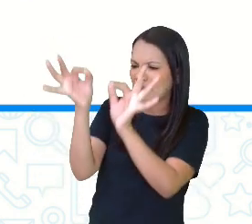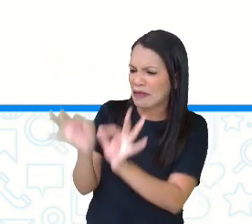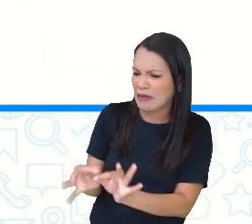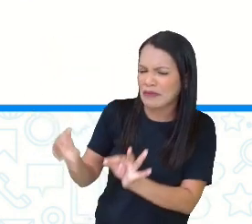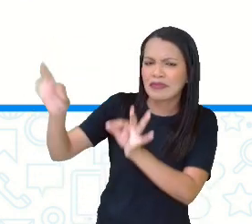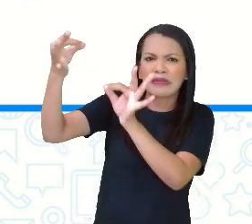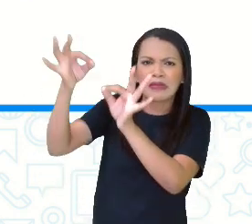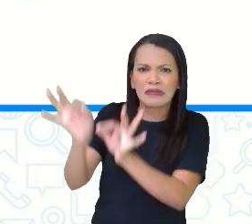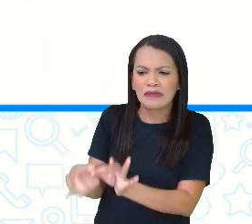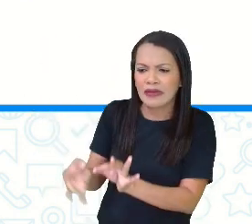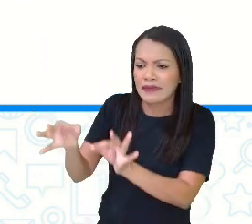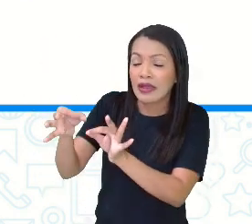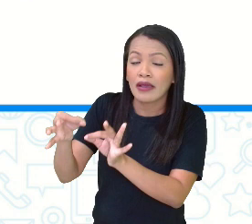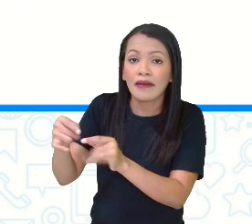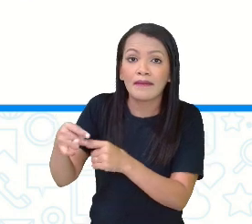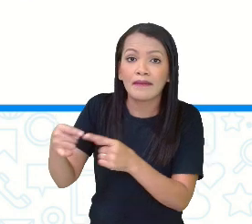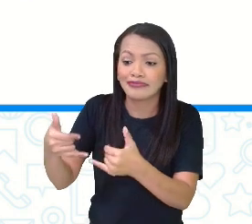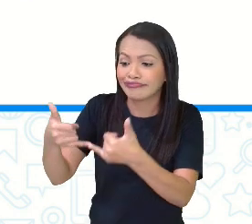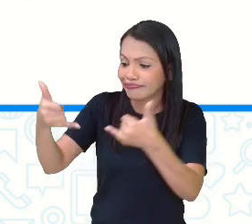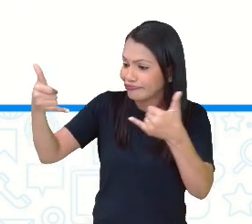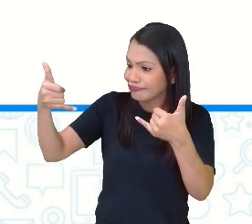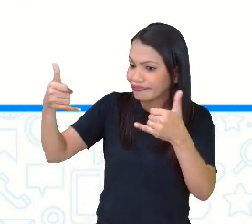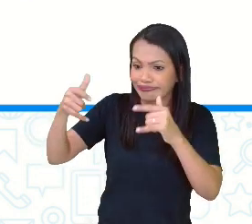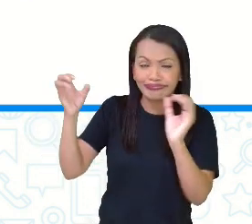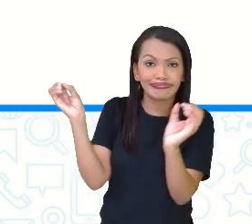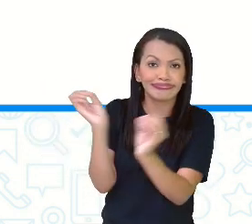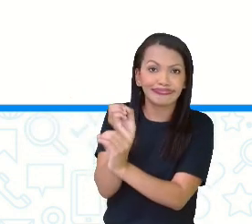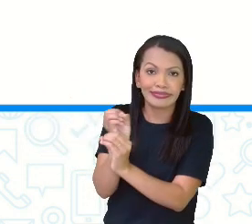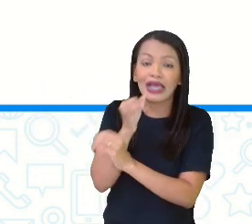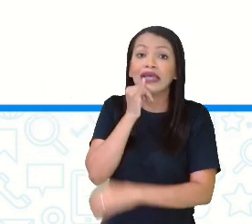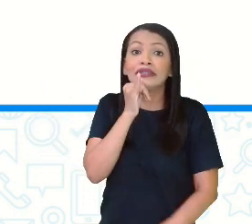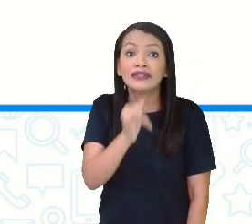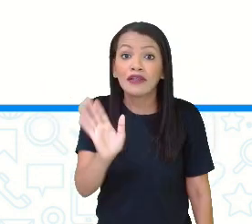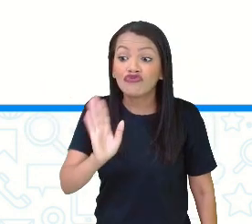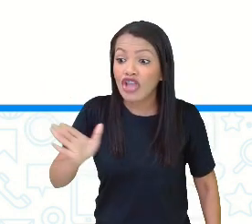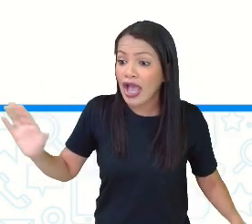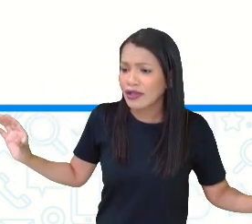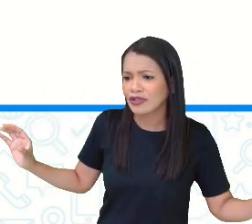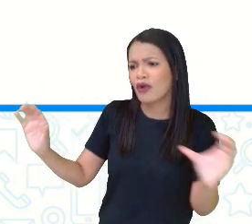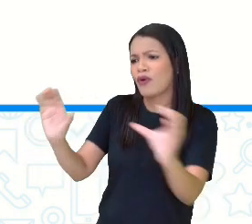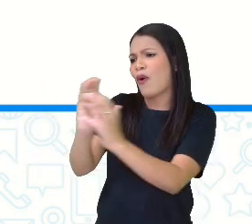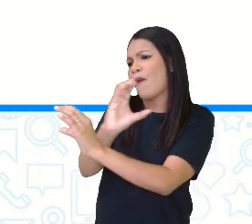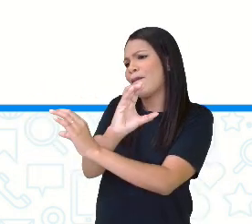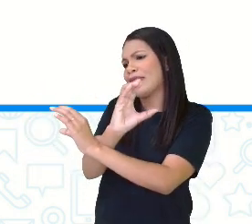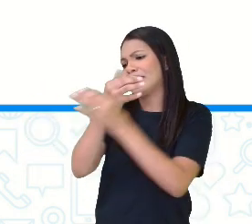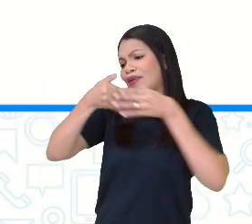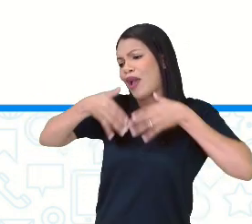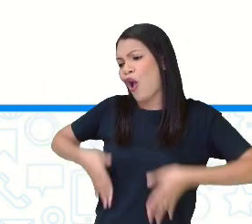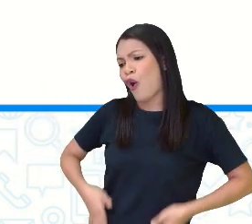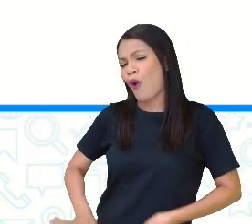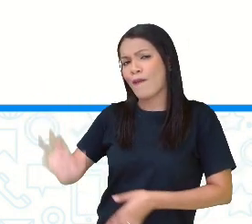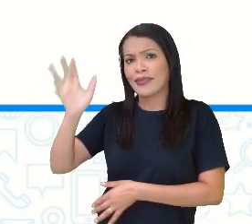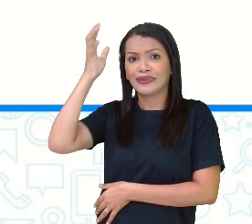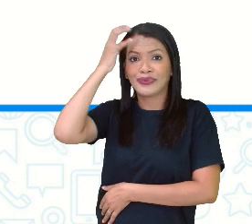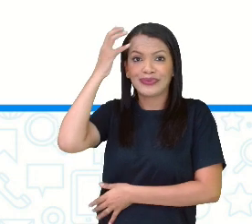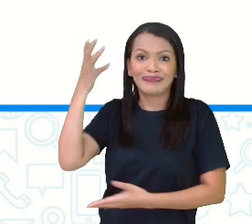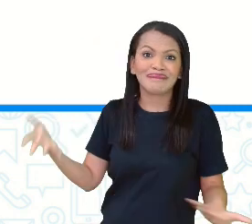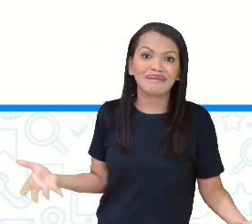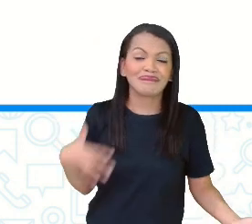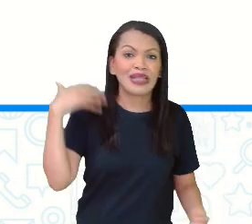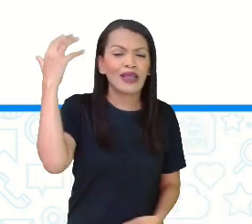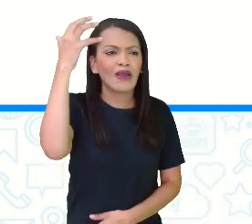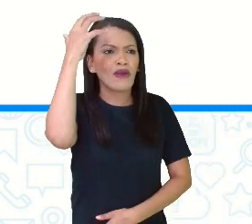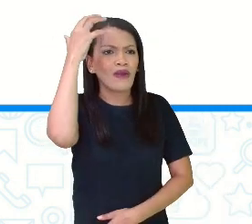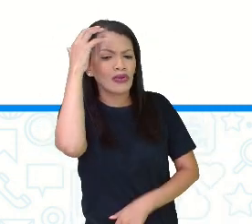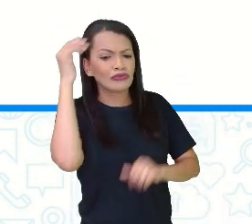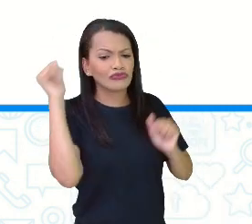agulhas, sem linha de espécie alguma, até finalmente dizer, já está pronto o traje do rei. O rei, então,